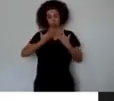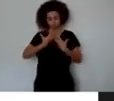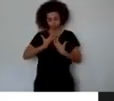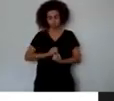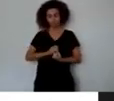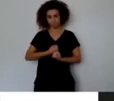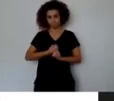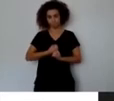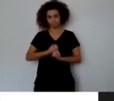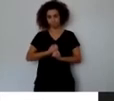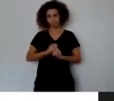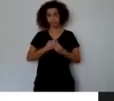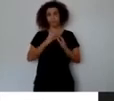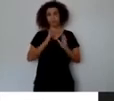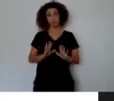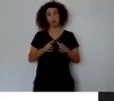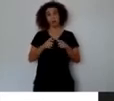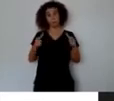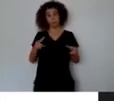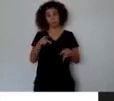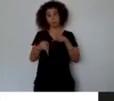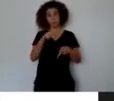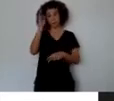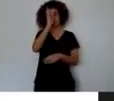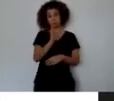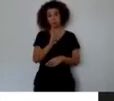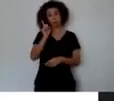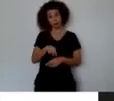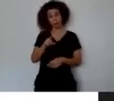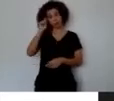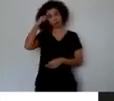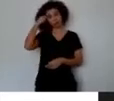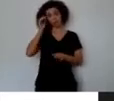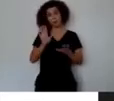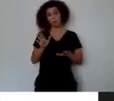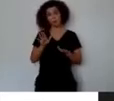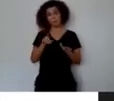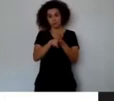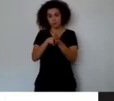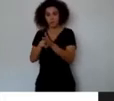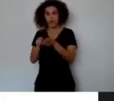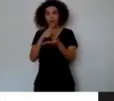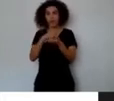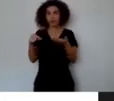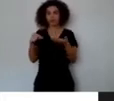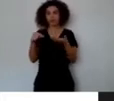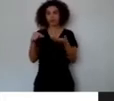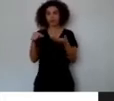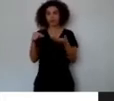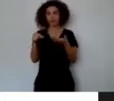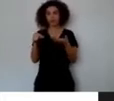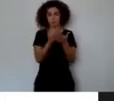Mas, apesar disso, e da grande população brasileira ser negra, a produção de materiais científicos voltada para o